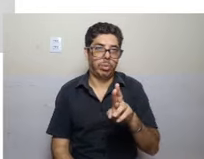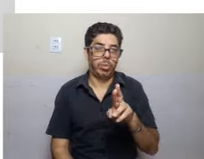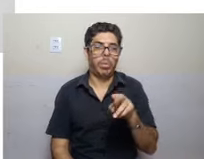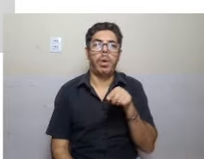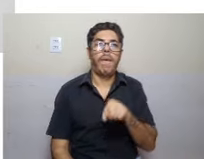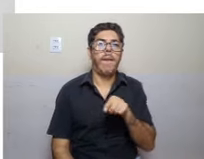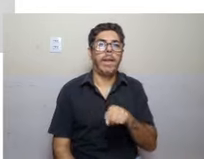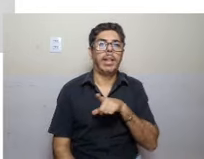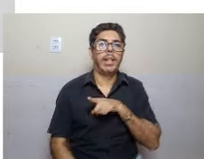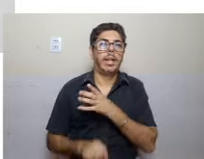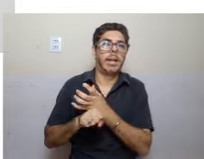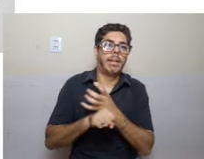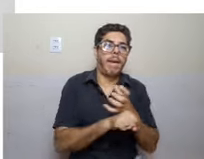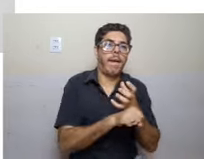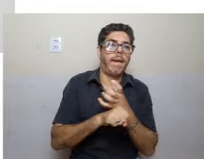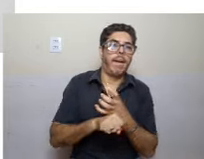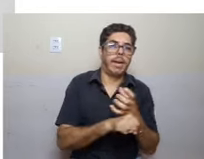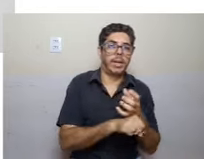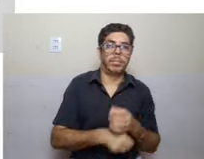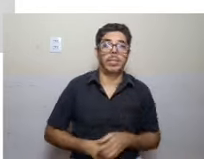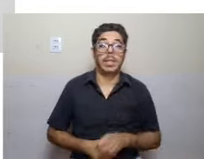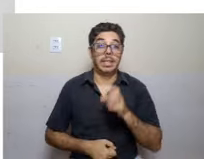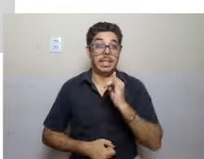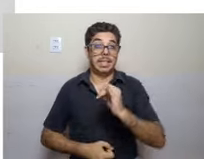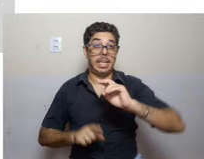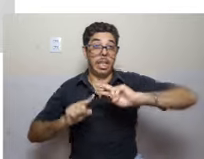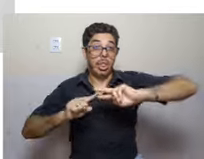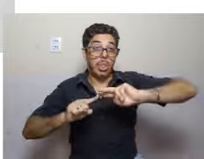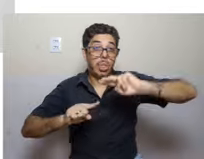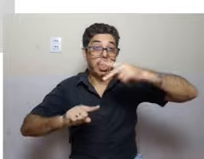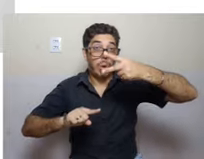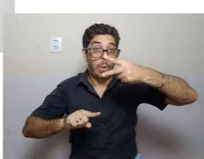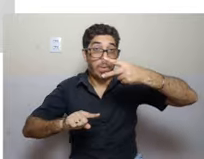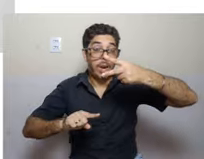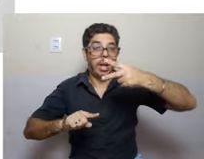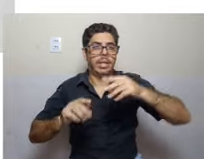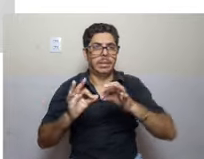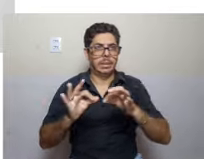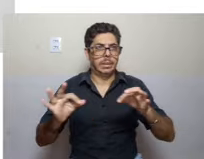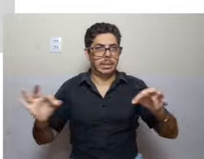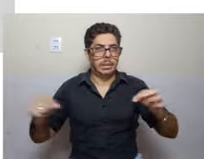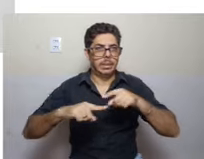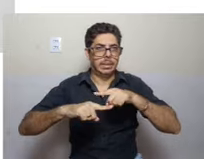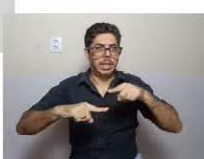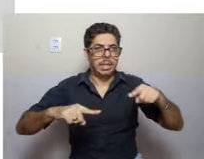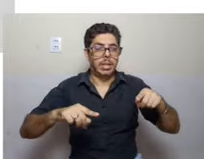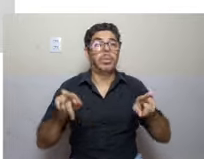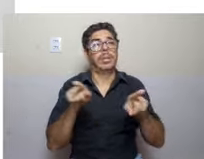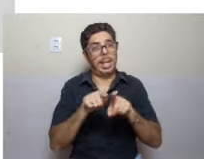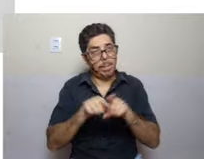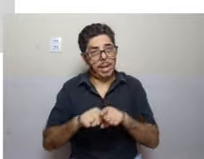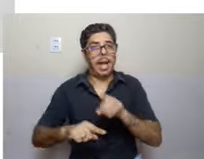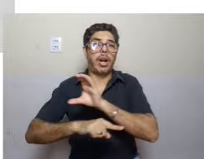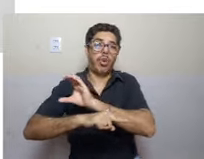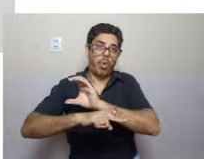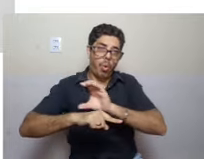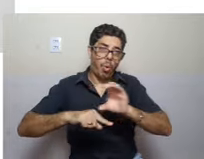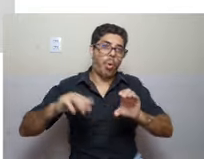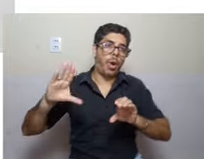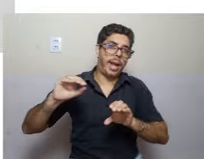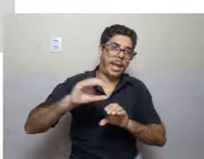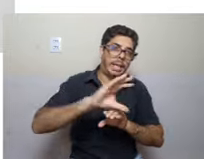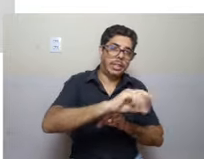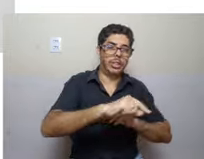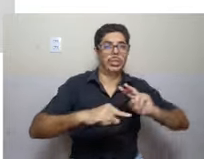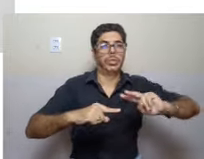resistência constante, vemos que se dobrarmos a tensão no fio, dobramos também a corrente elétrica. Pela dependência da resistência com a